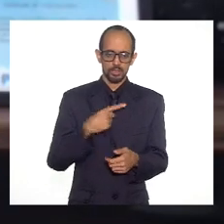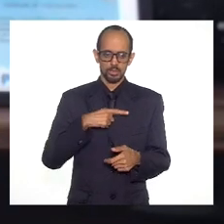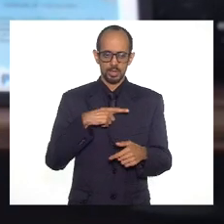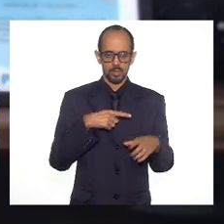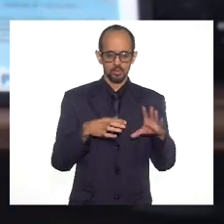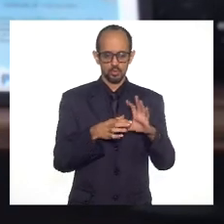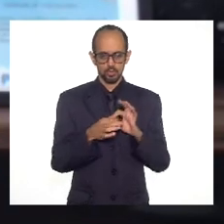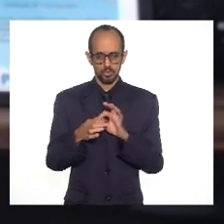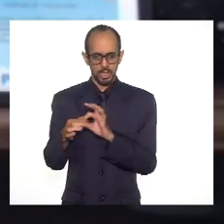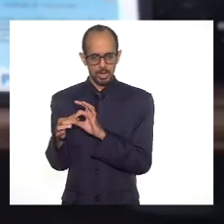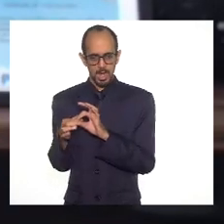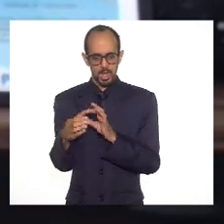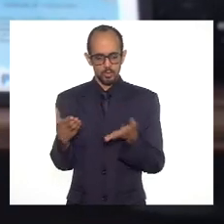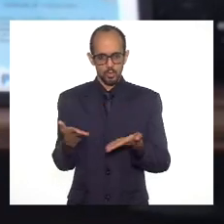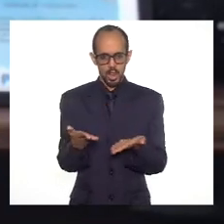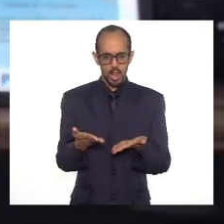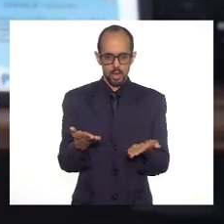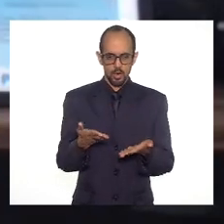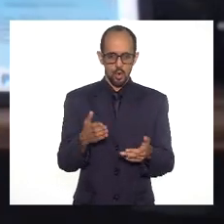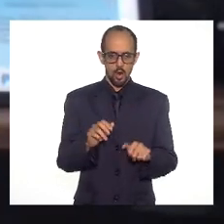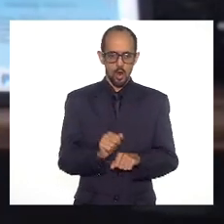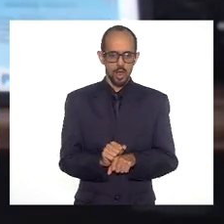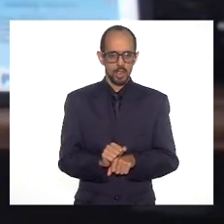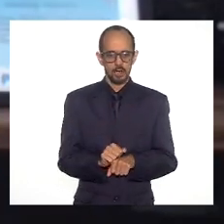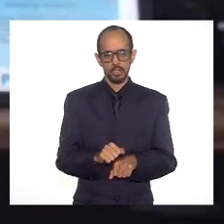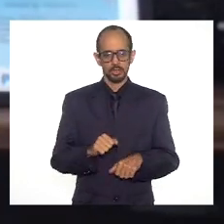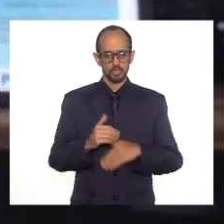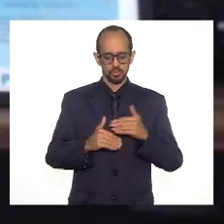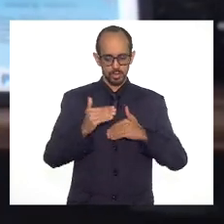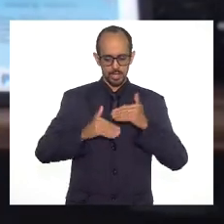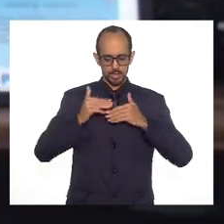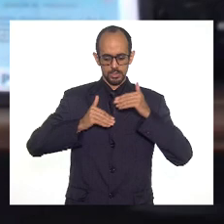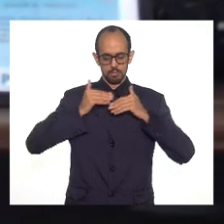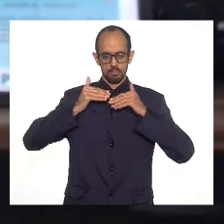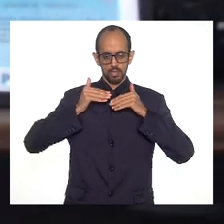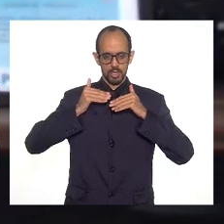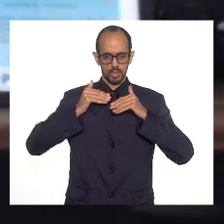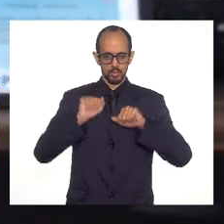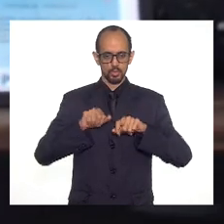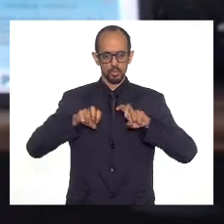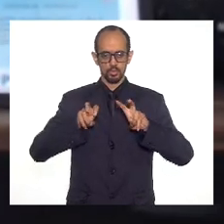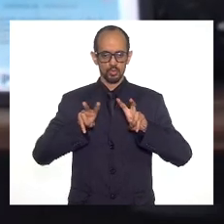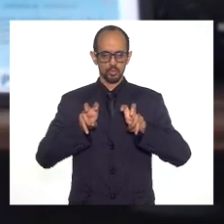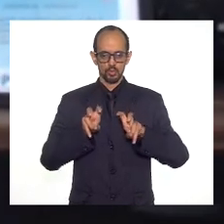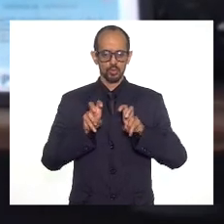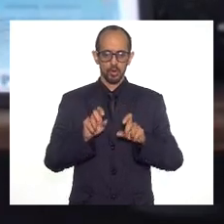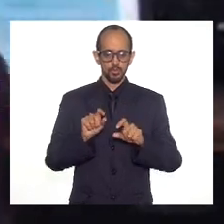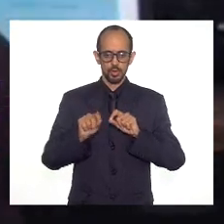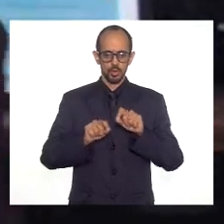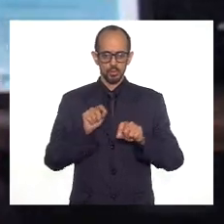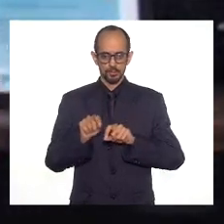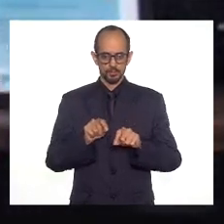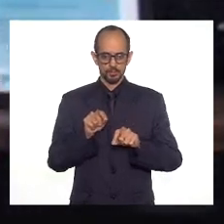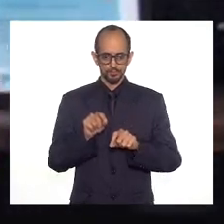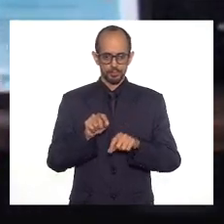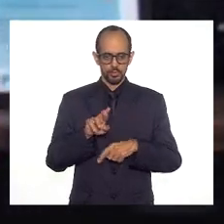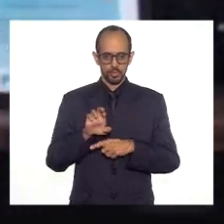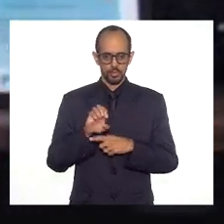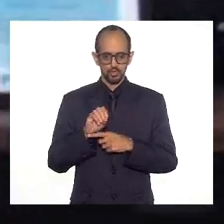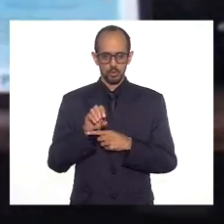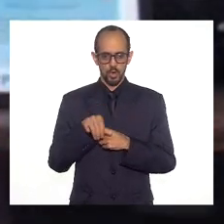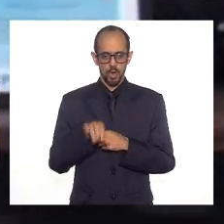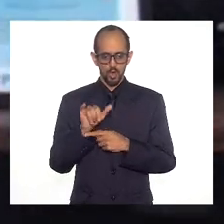tudo indica de um grande crescimento no que tange aos royalties do